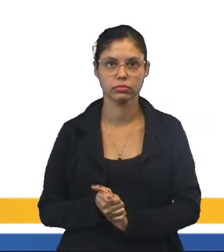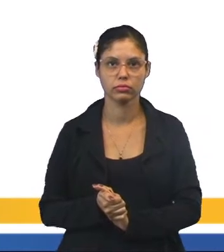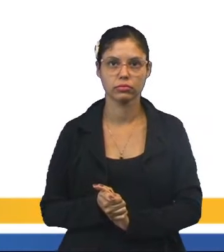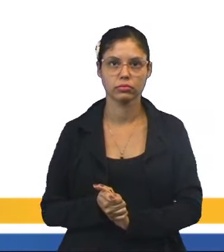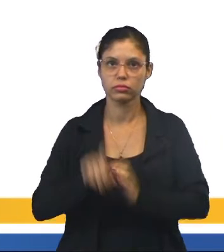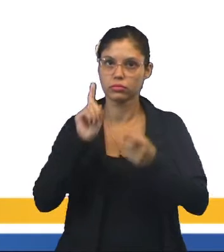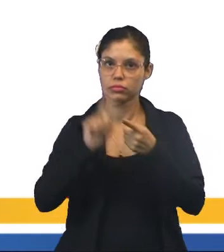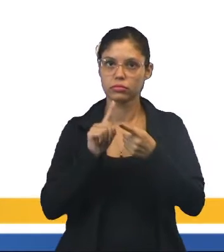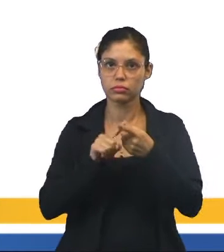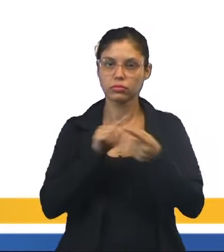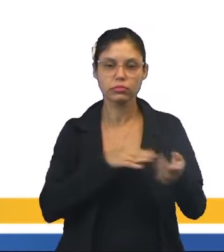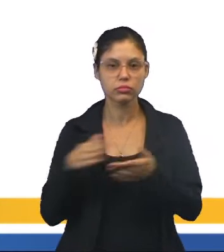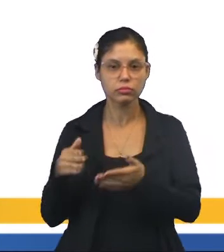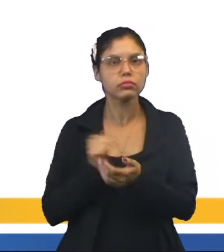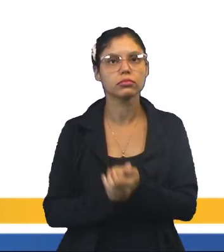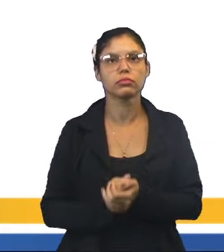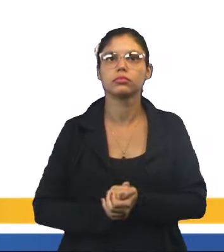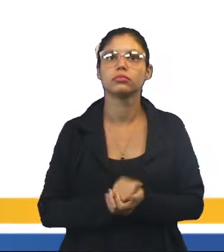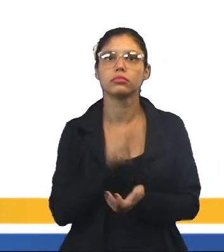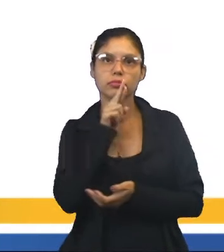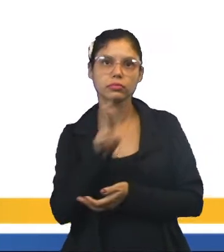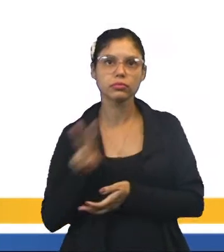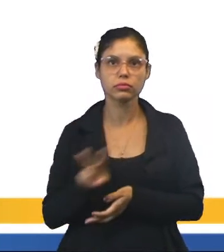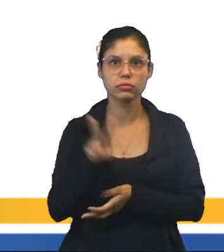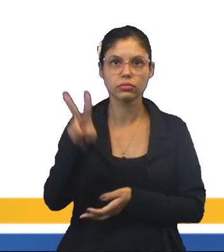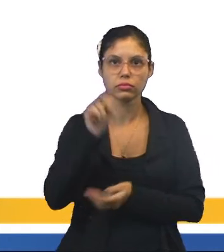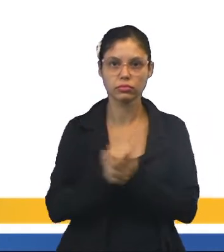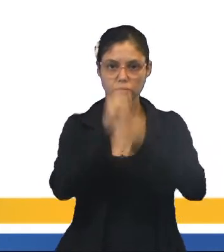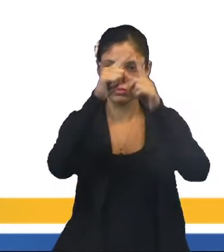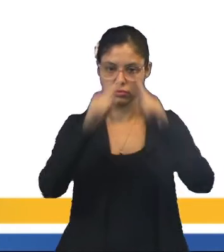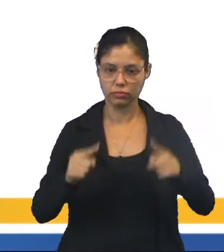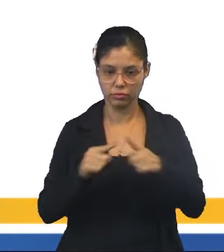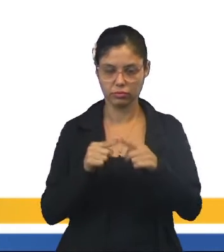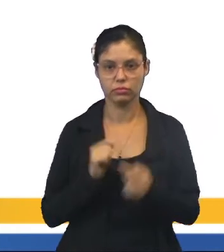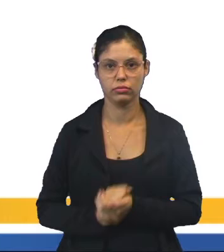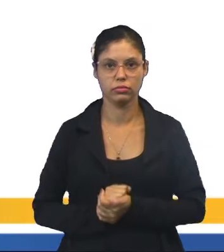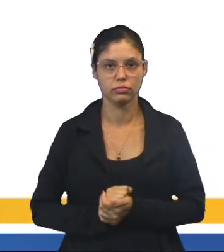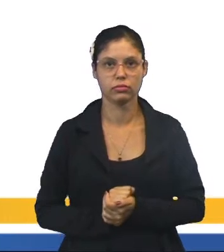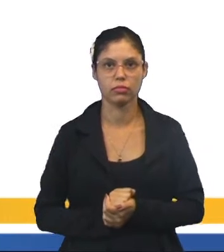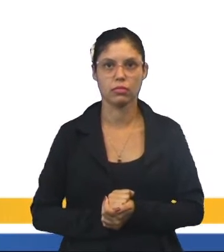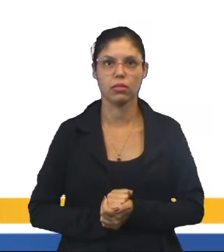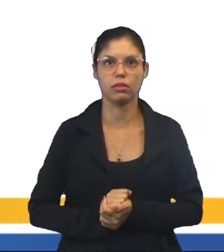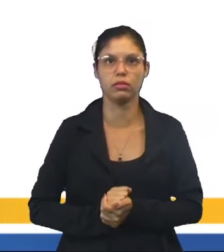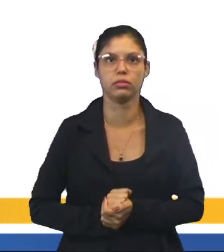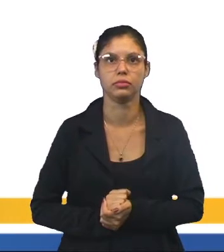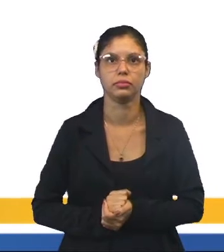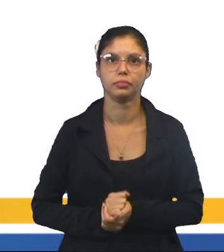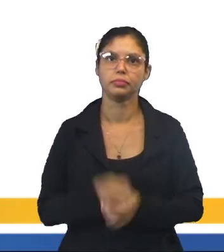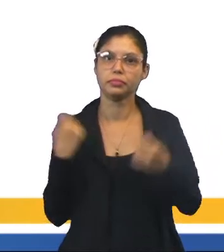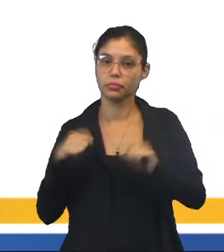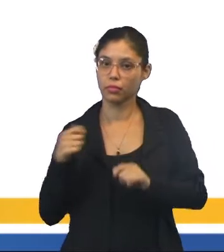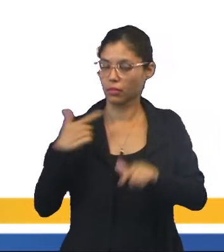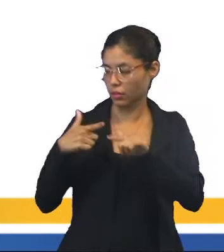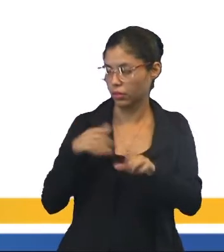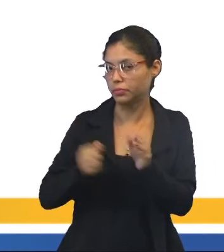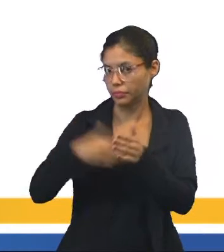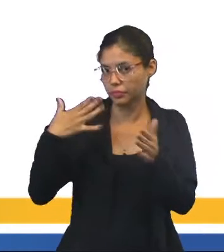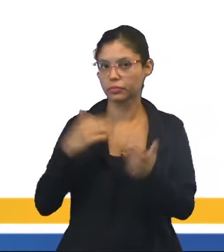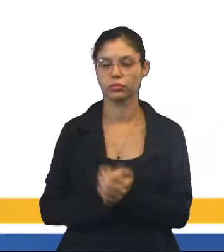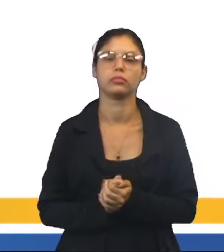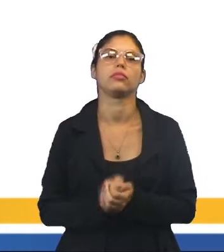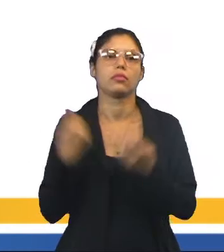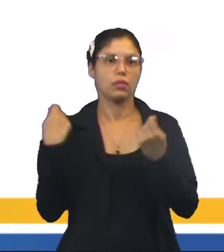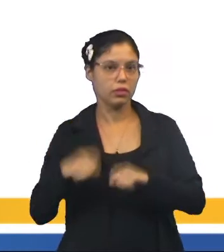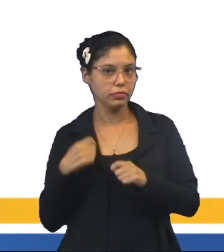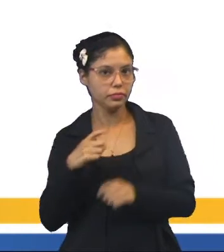O primeiro passo, tá? Calcular o valor do delta, tá? Que é algo que a gente trabalha muito. Quando a